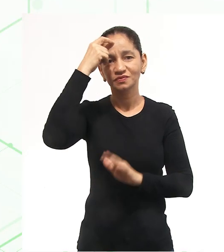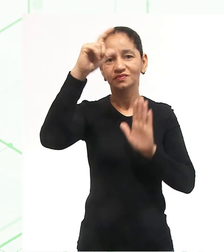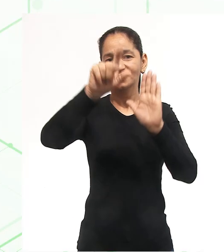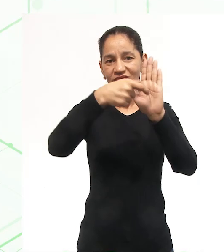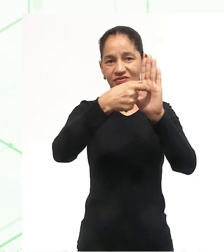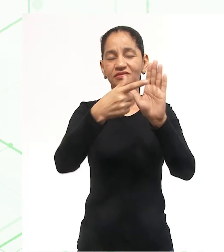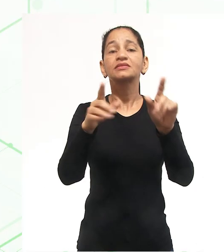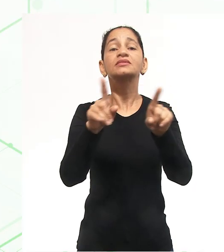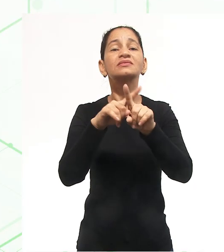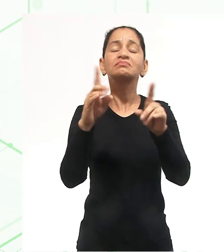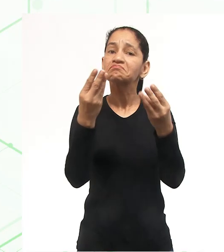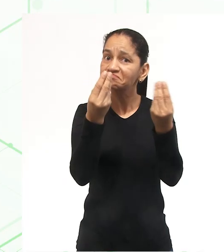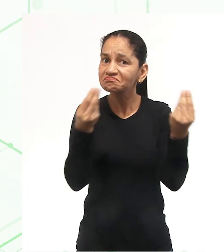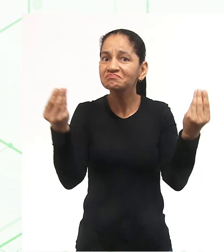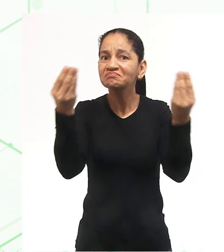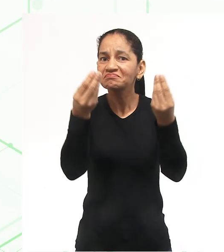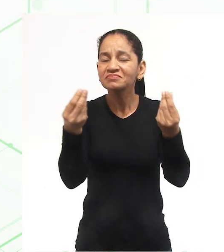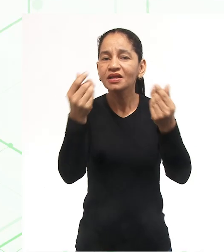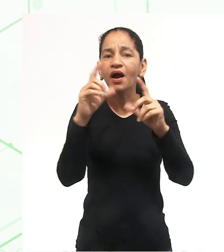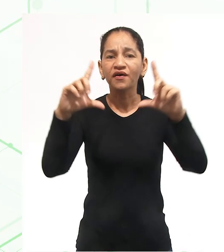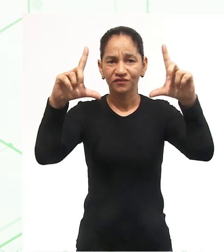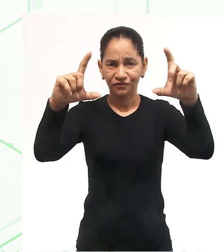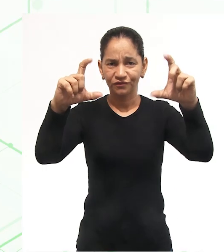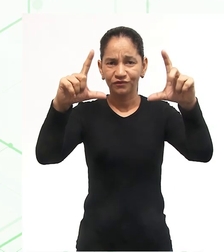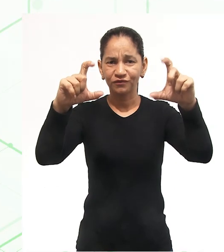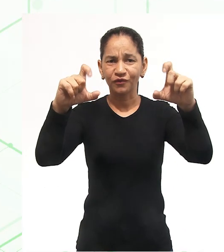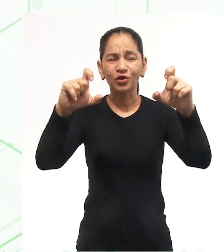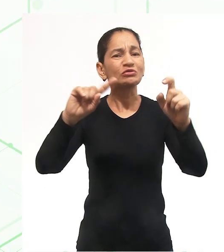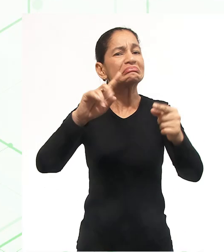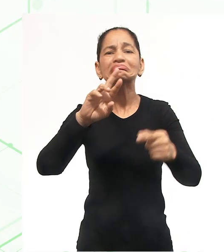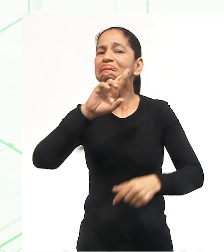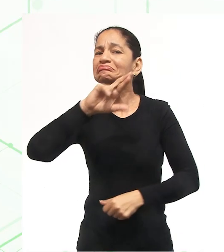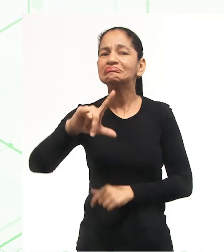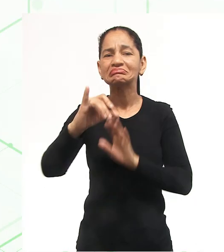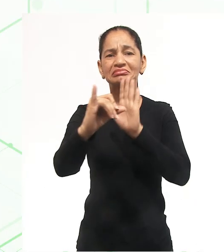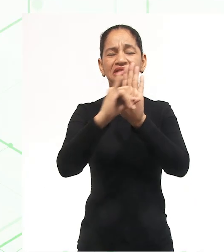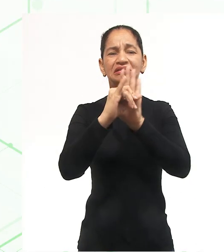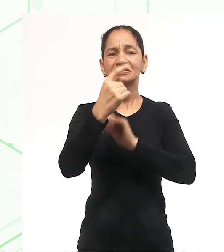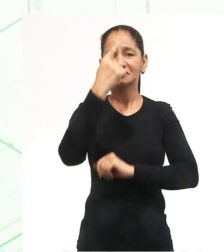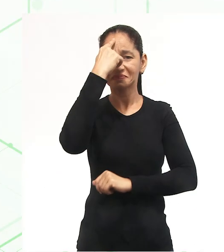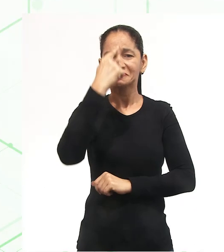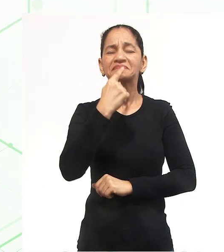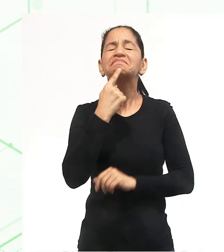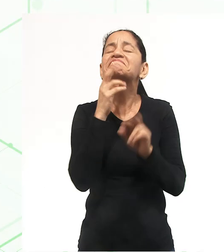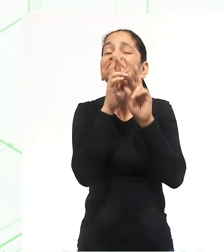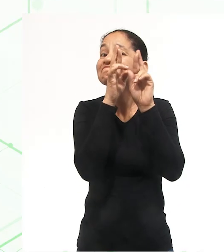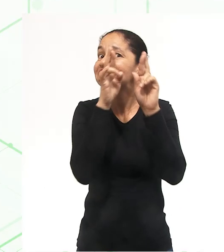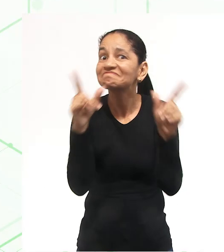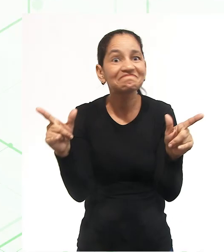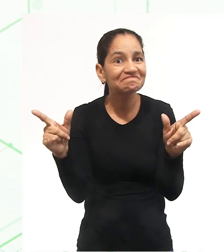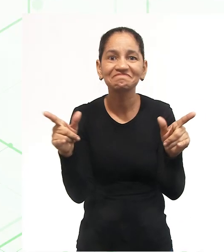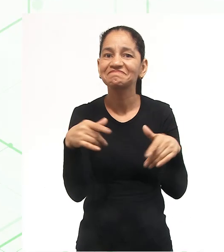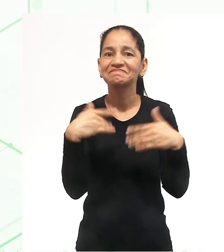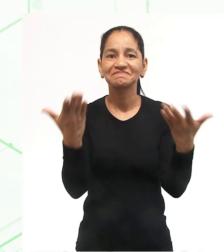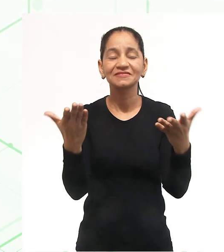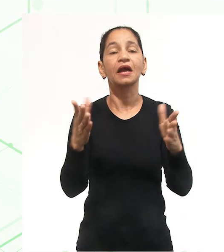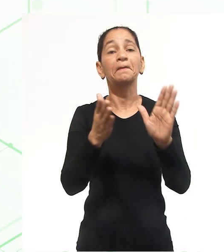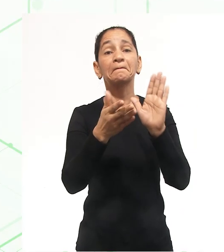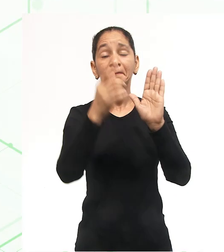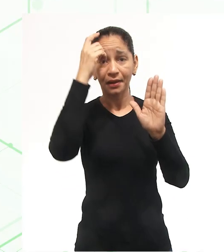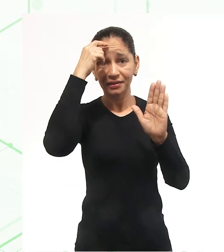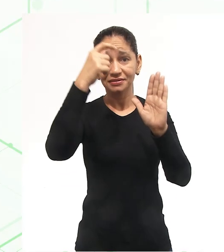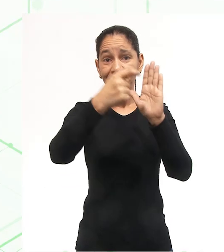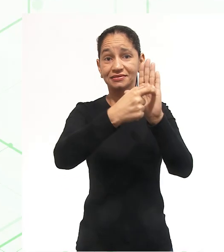anime, mas ela ficou bem. Não nos reconhecíamos. Então, nós pedimos para que ela fizesse essa, e